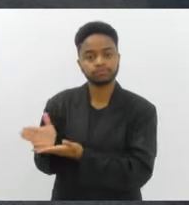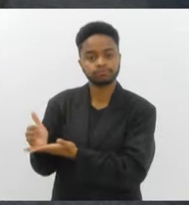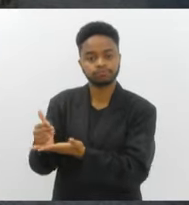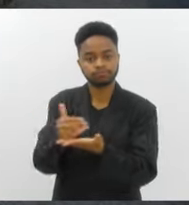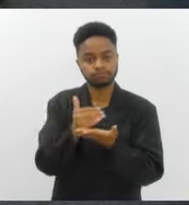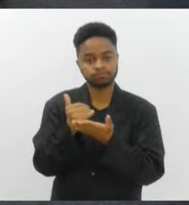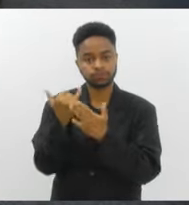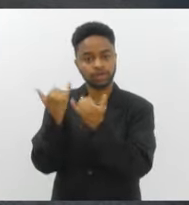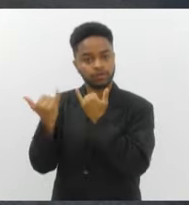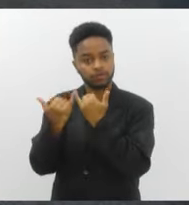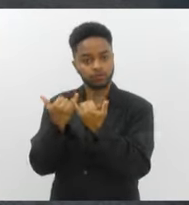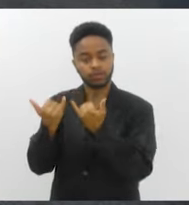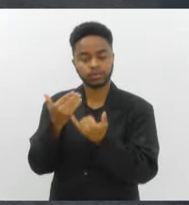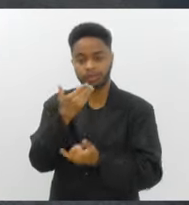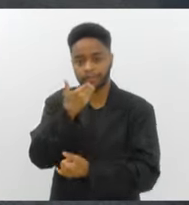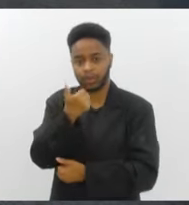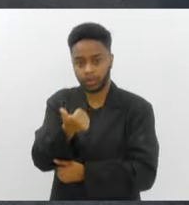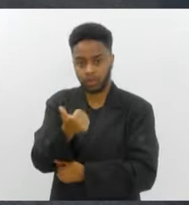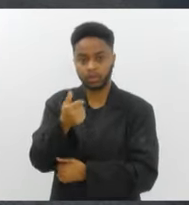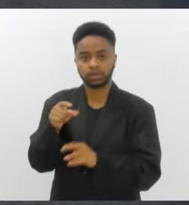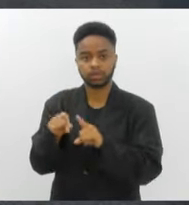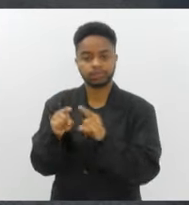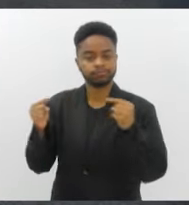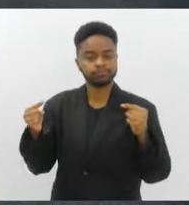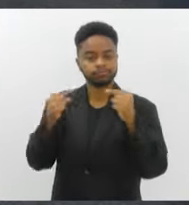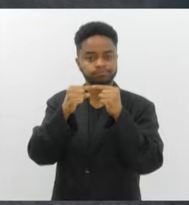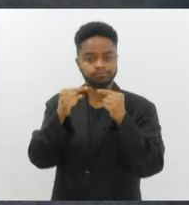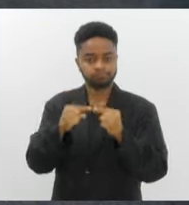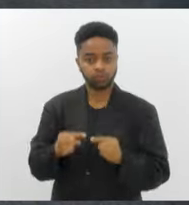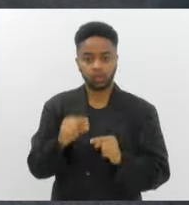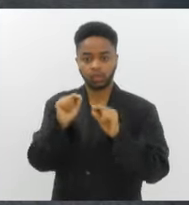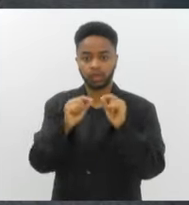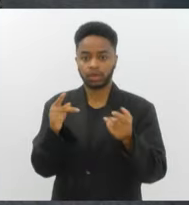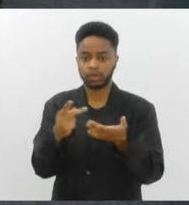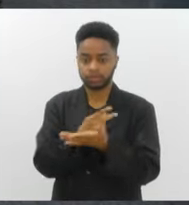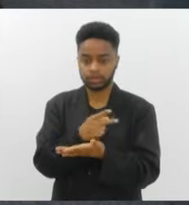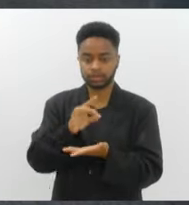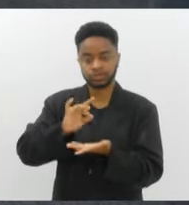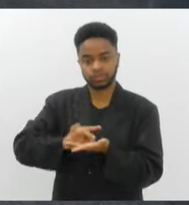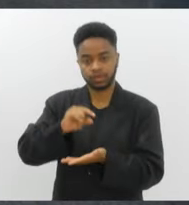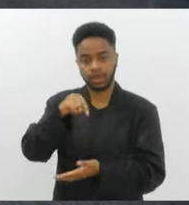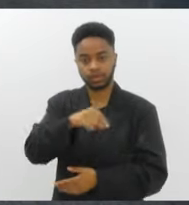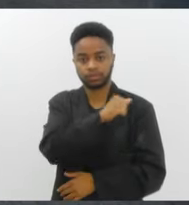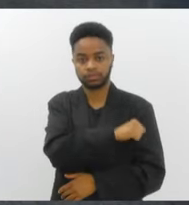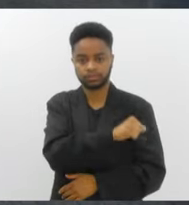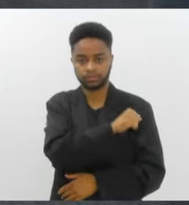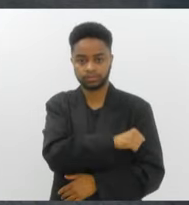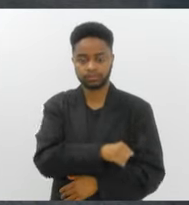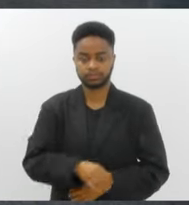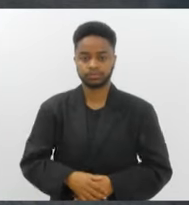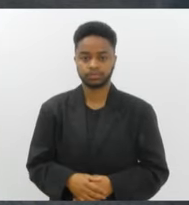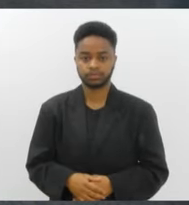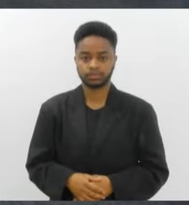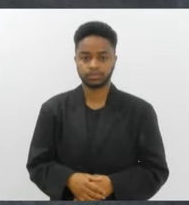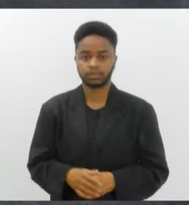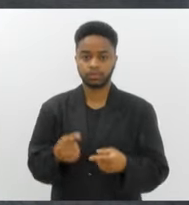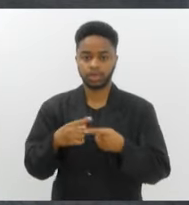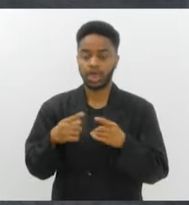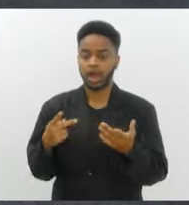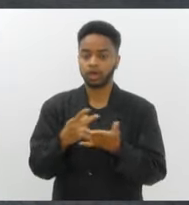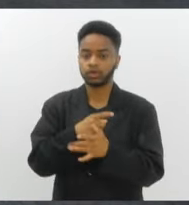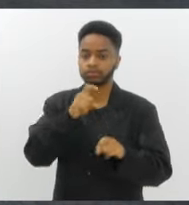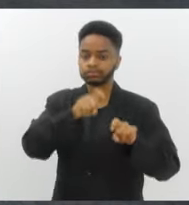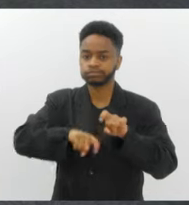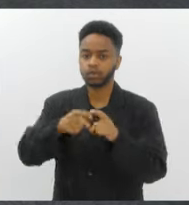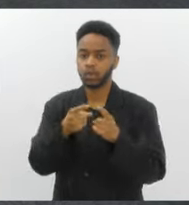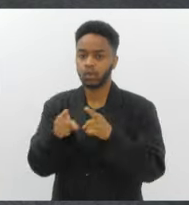dados estatísticos mais fiéis à realidade violenta também no estado do Rio de Janeiro, de violência sexual contra as